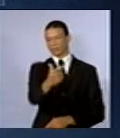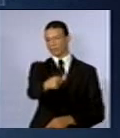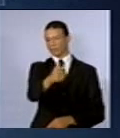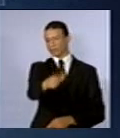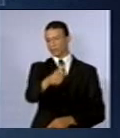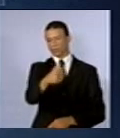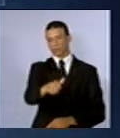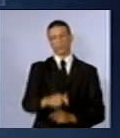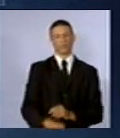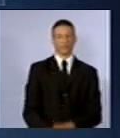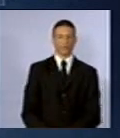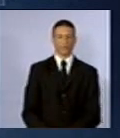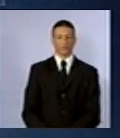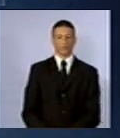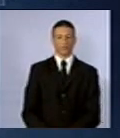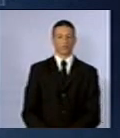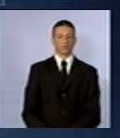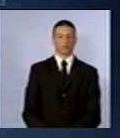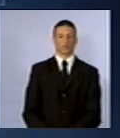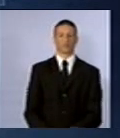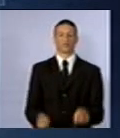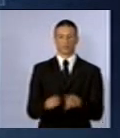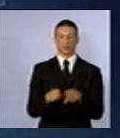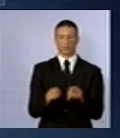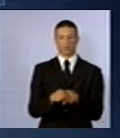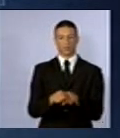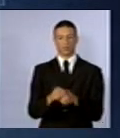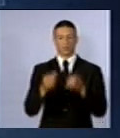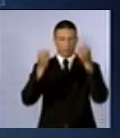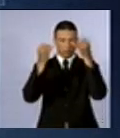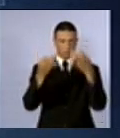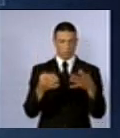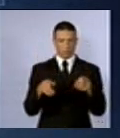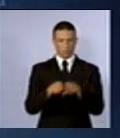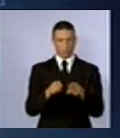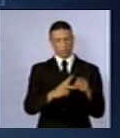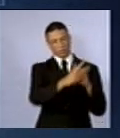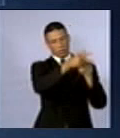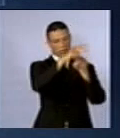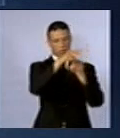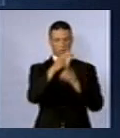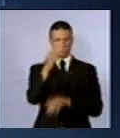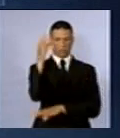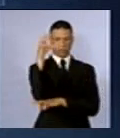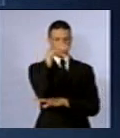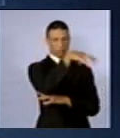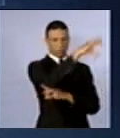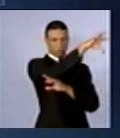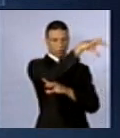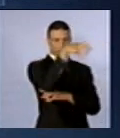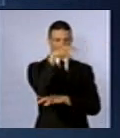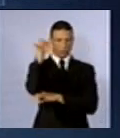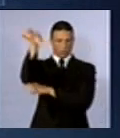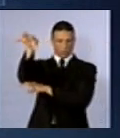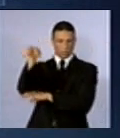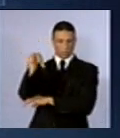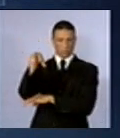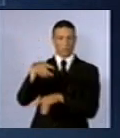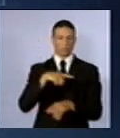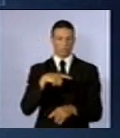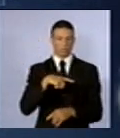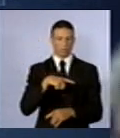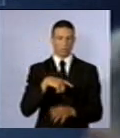dessas grandezas. E, fundamentalmente, também, e não poderia deixar, os carregamentos mecânicos, uma vez